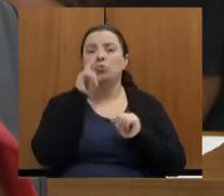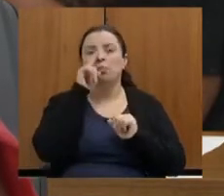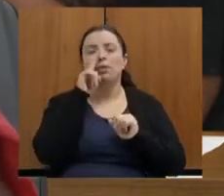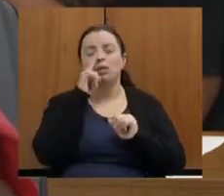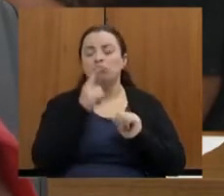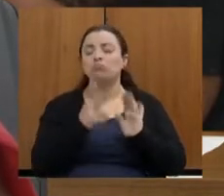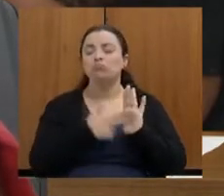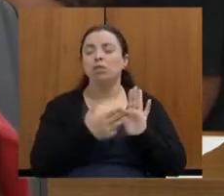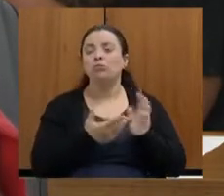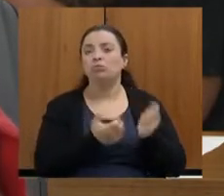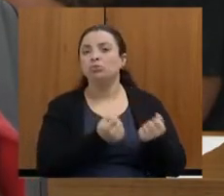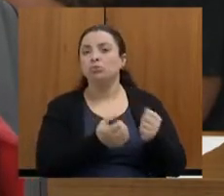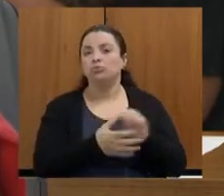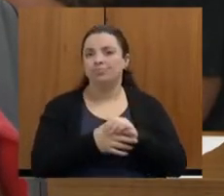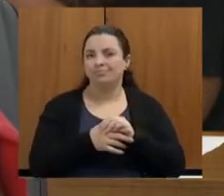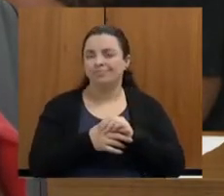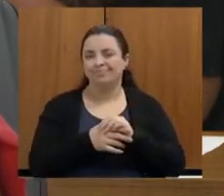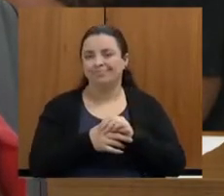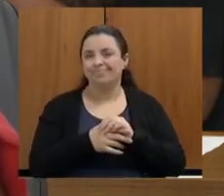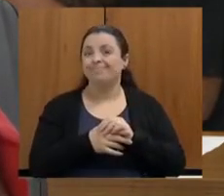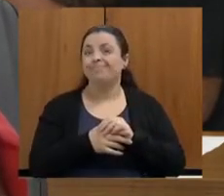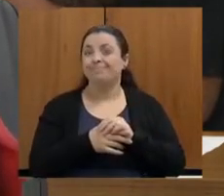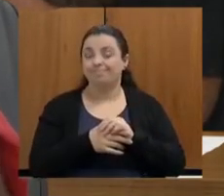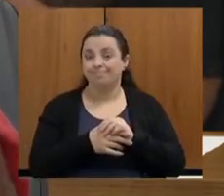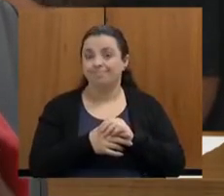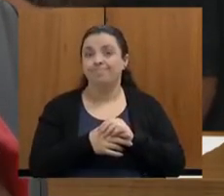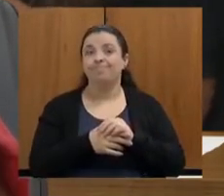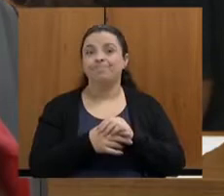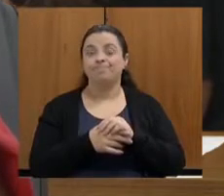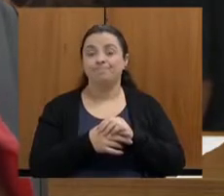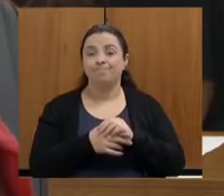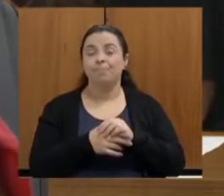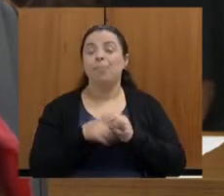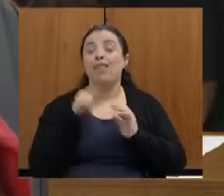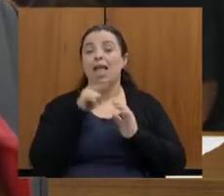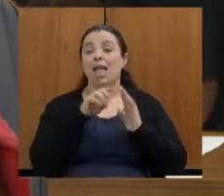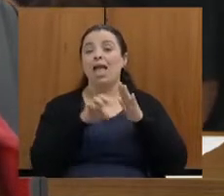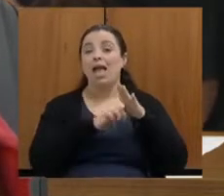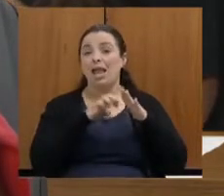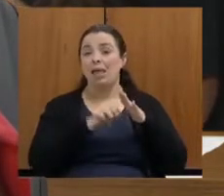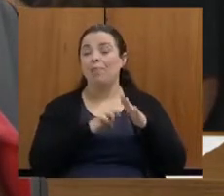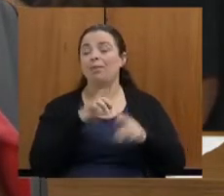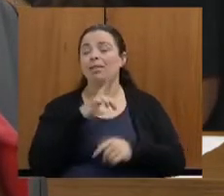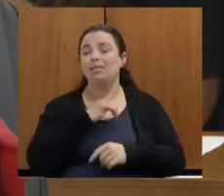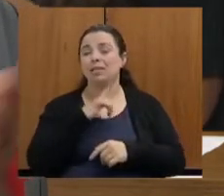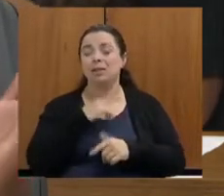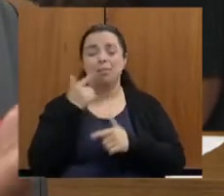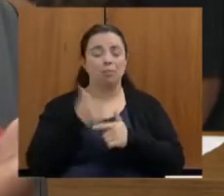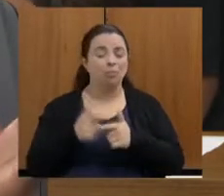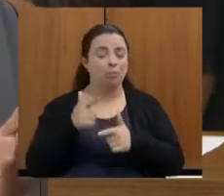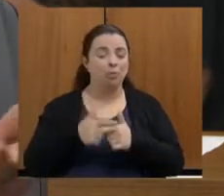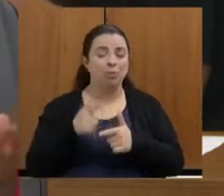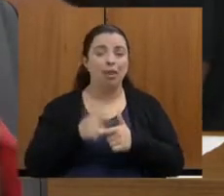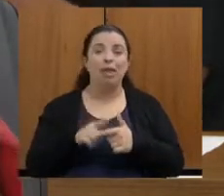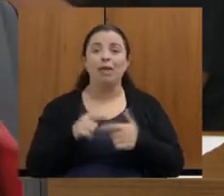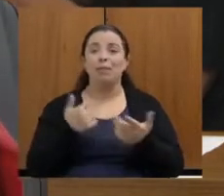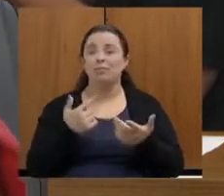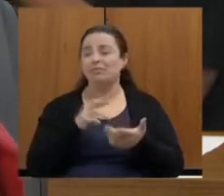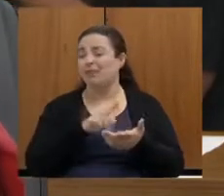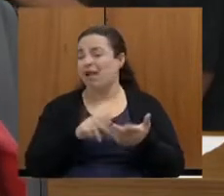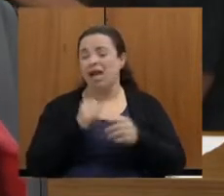que a gente já tem problemas né de vários anos com ela passa na nossa cidade deixando o pó de minério